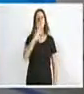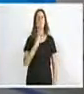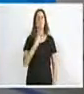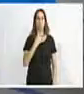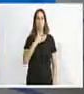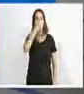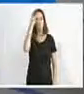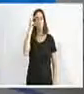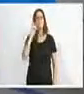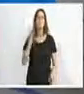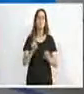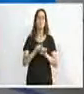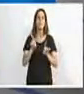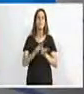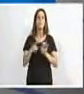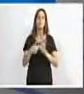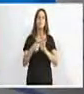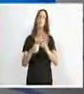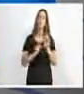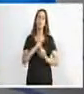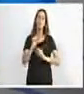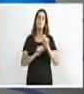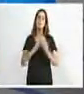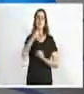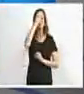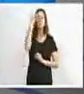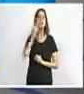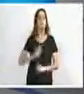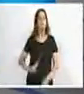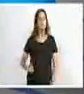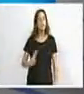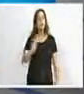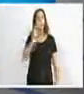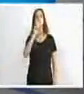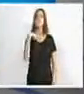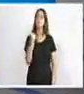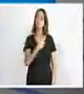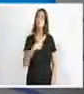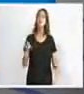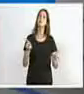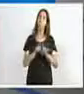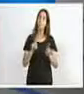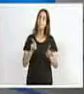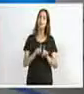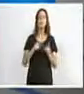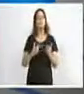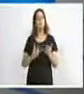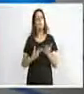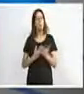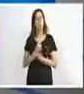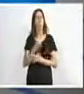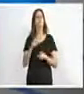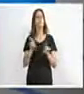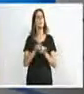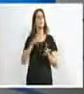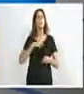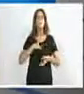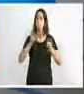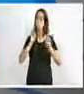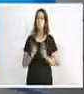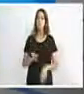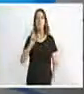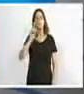é um sinal que vocês reconhecem que nós também somos consumidores e temos os mesmos direitos